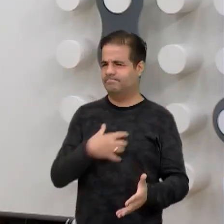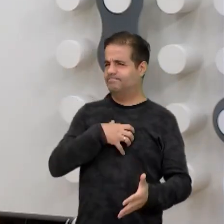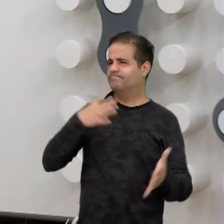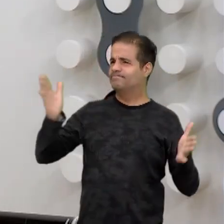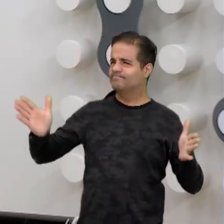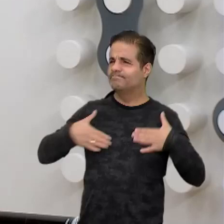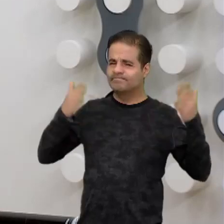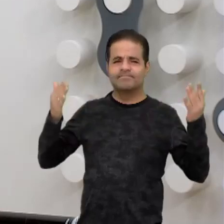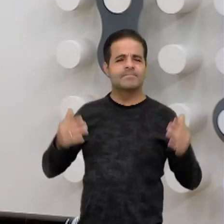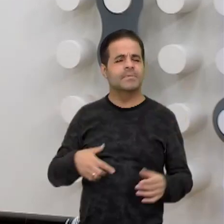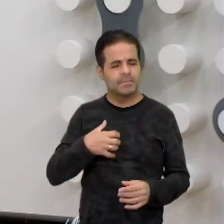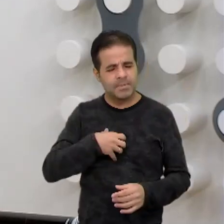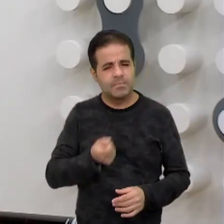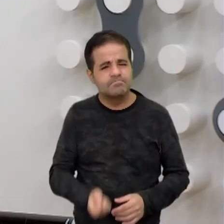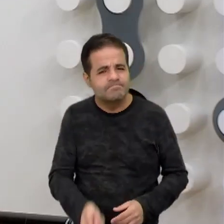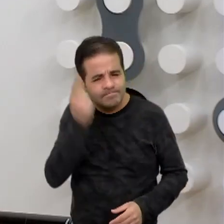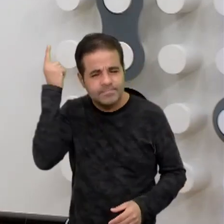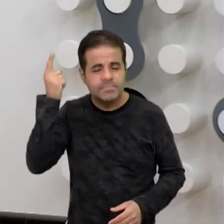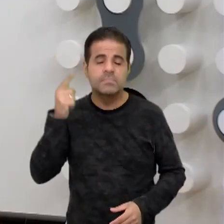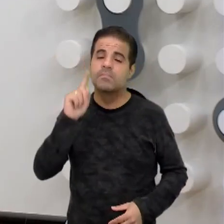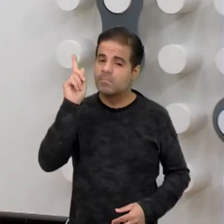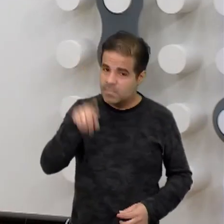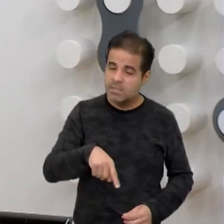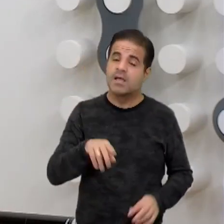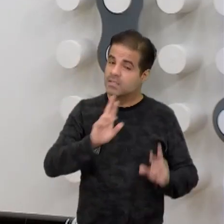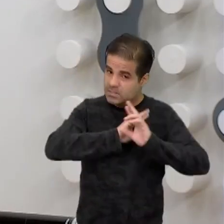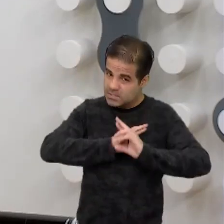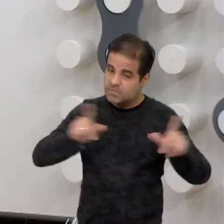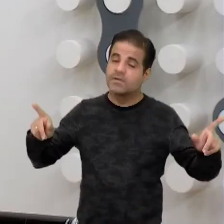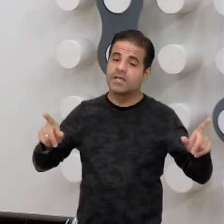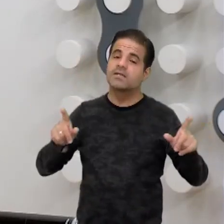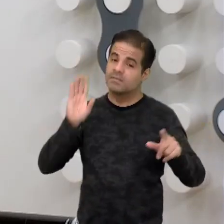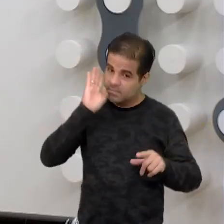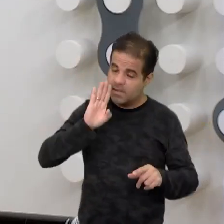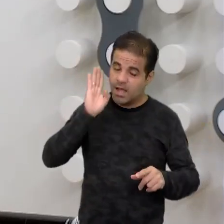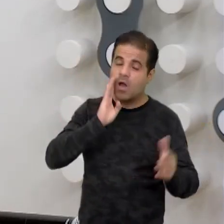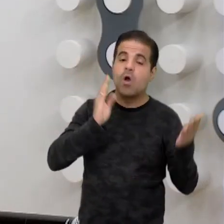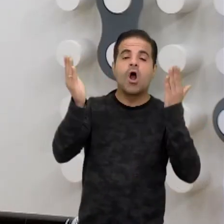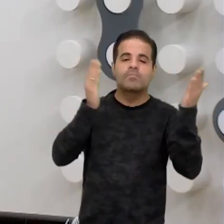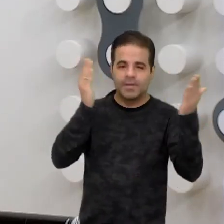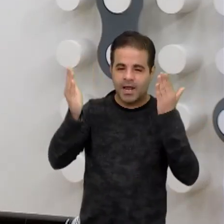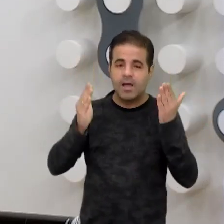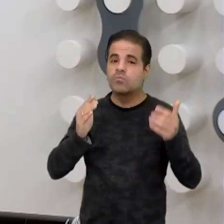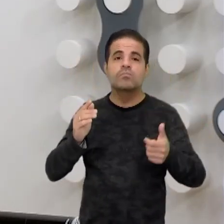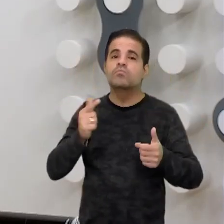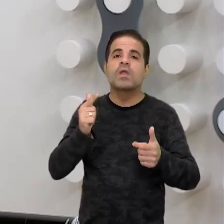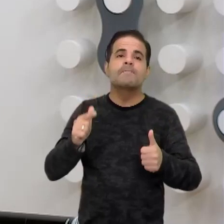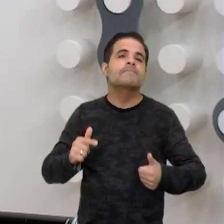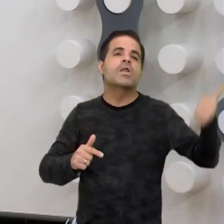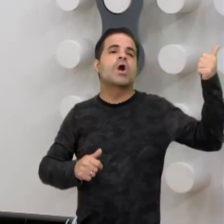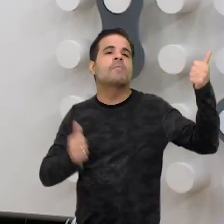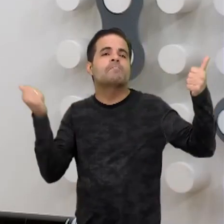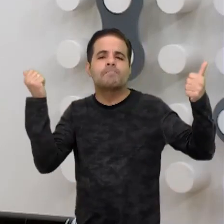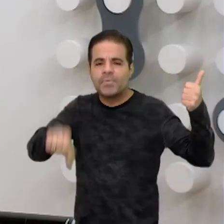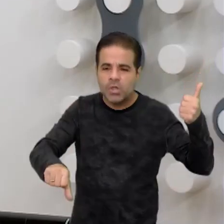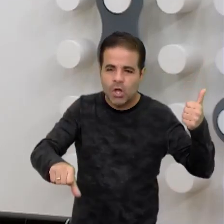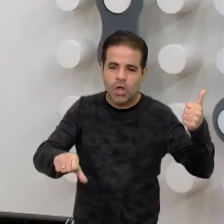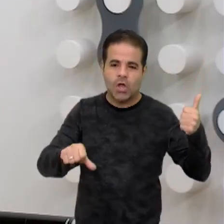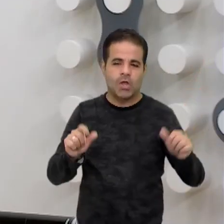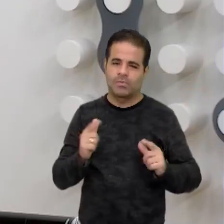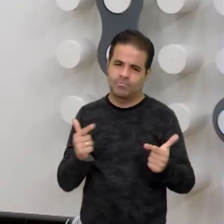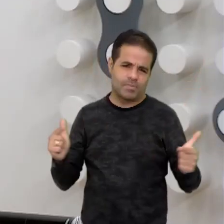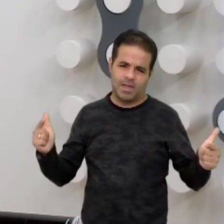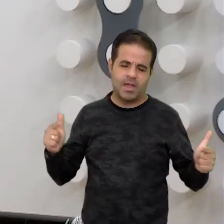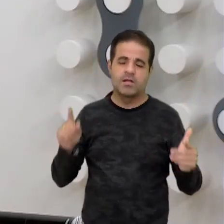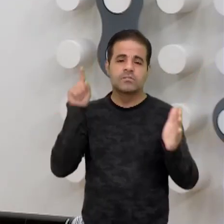estranho. Então vejam só. Mas é diferente, né? É legal, não tem melhor ou pior, mas é bom pra gente, inclusive, questionar